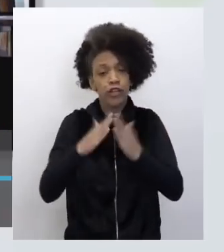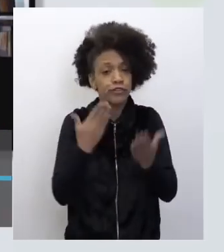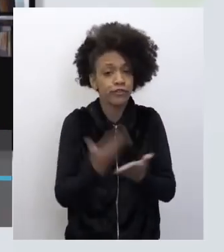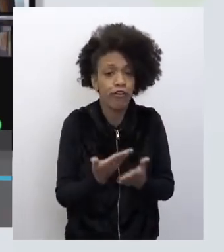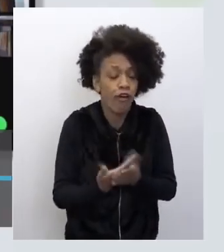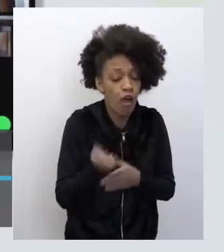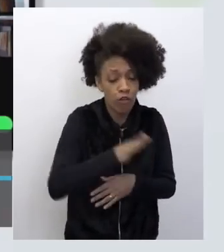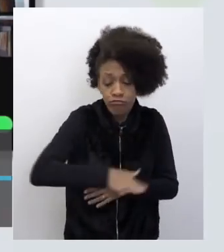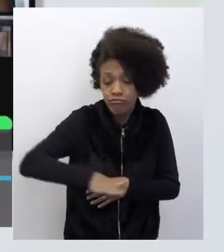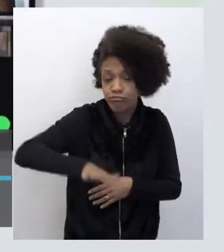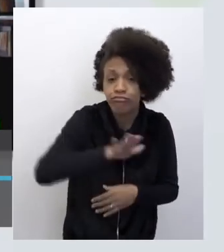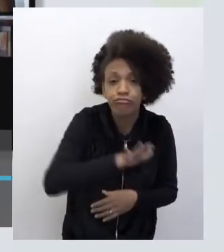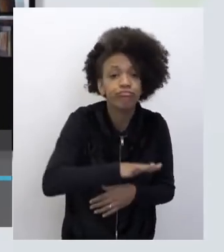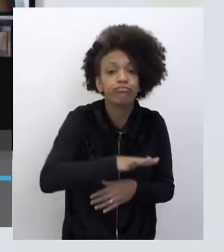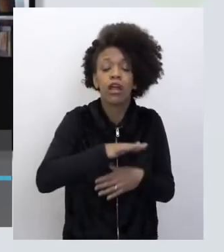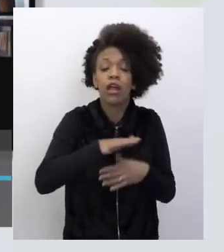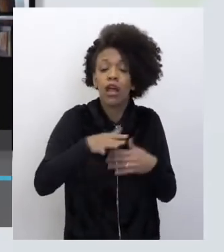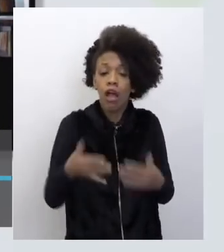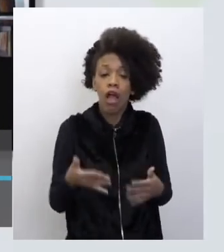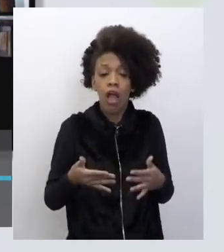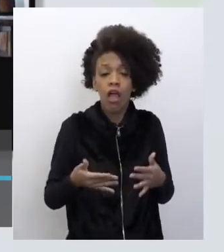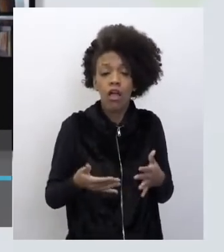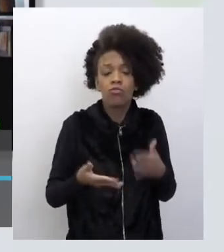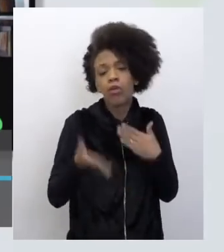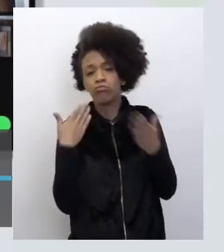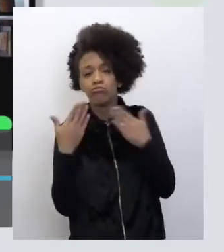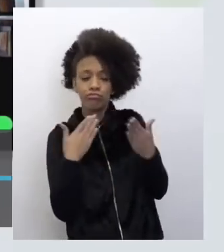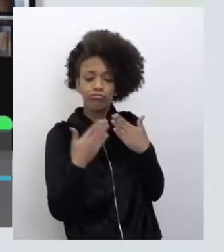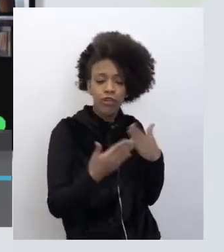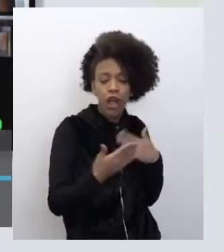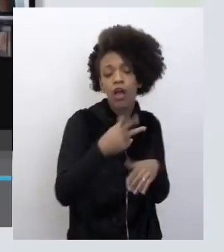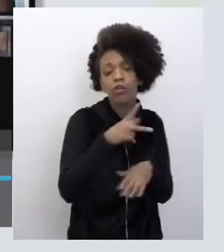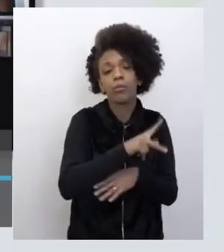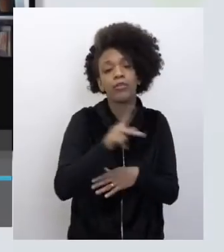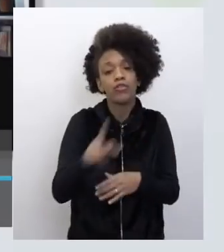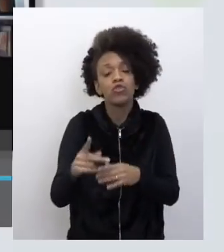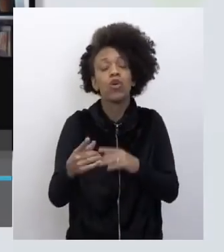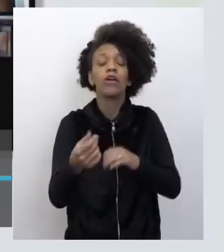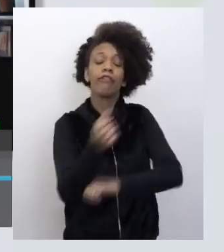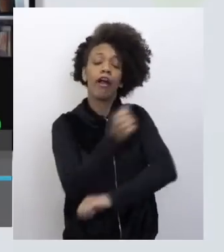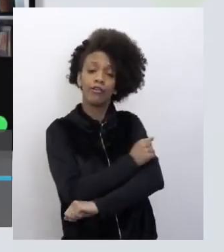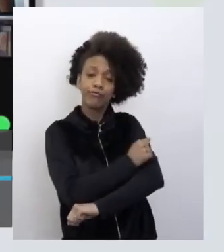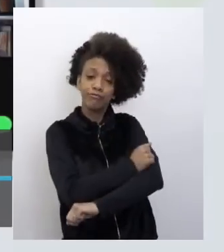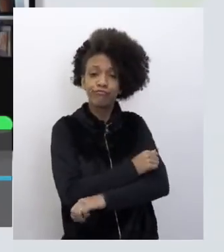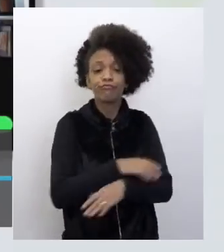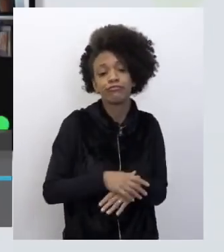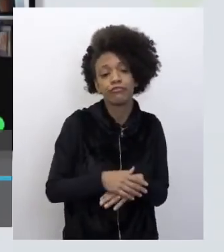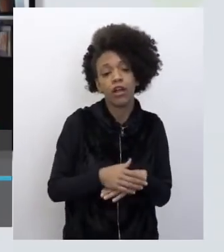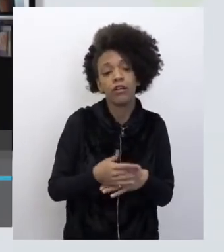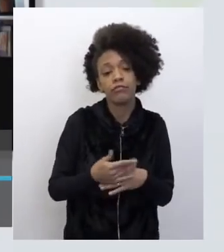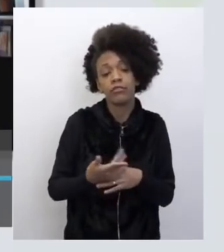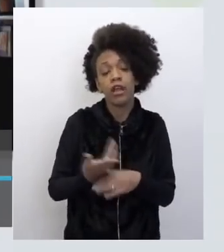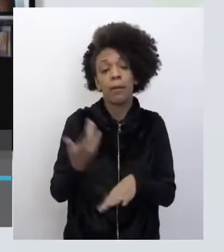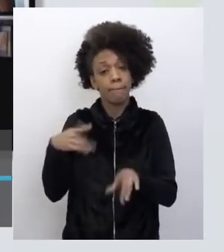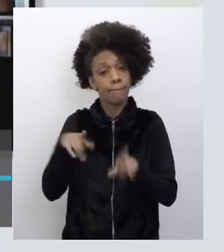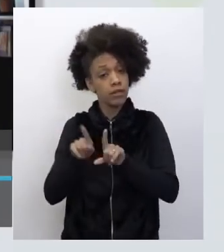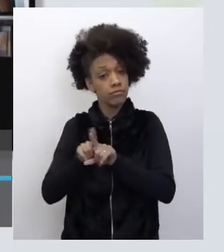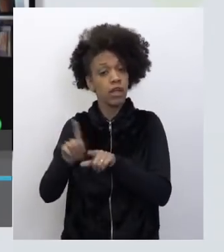o ambiente, criar um diálogo ali entre os professores, entre a direção, né, do